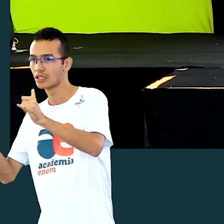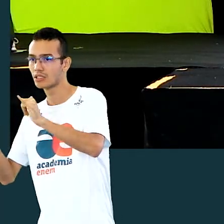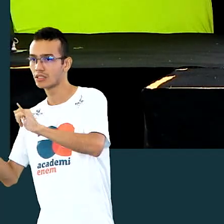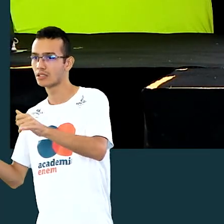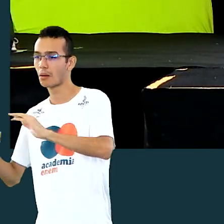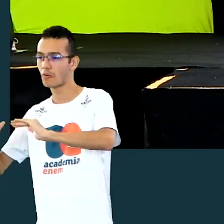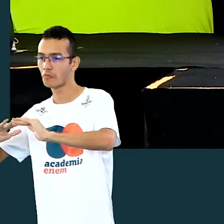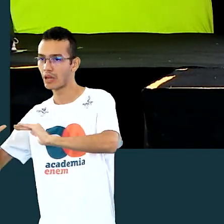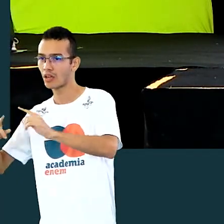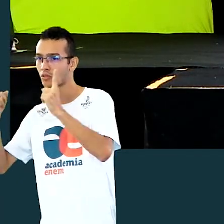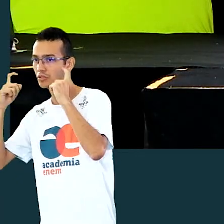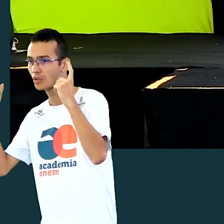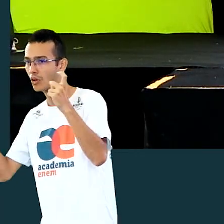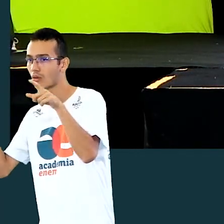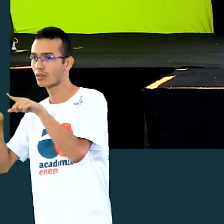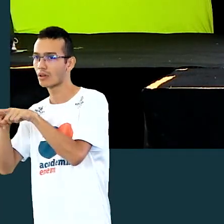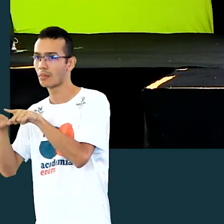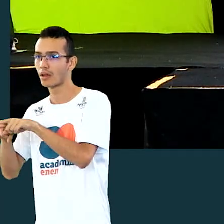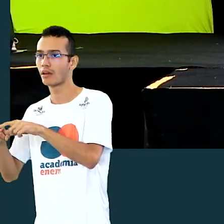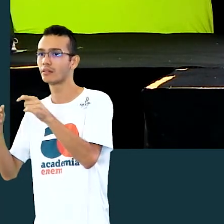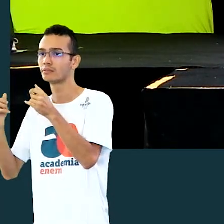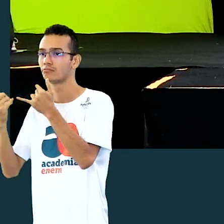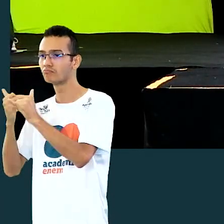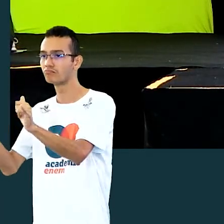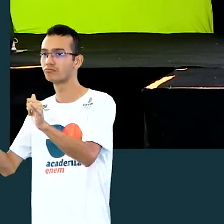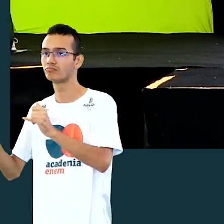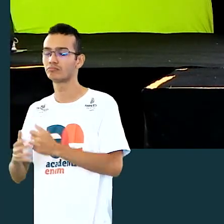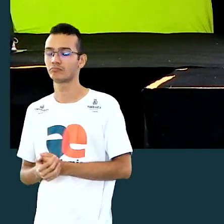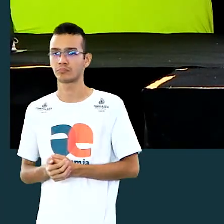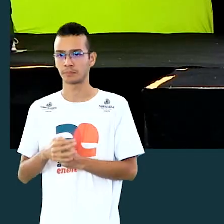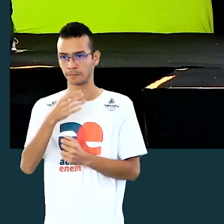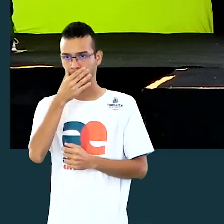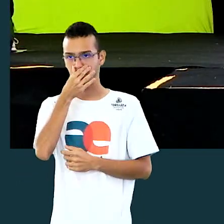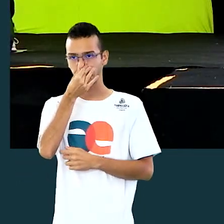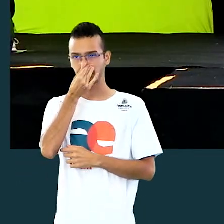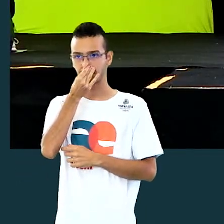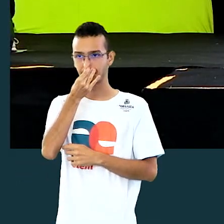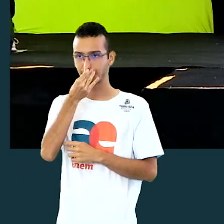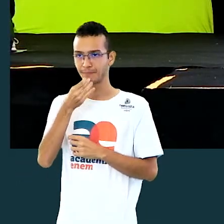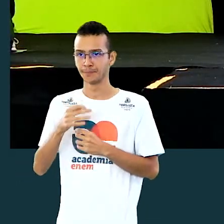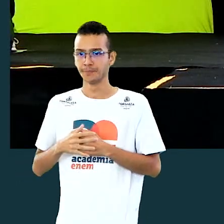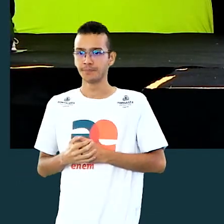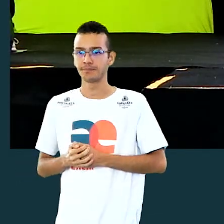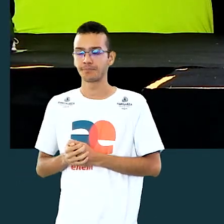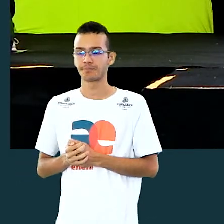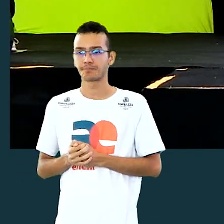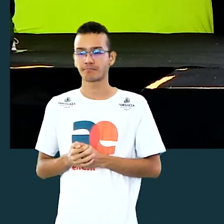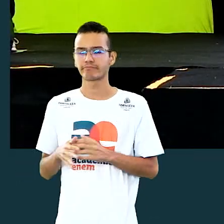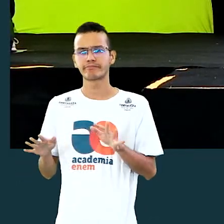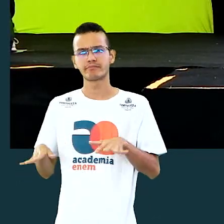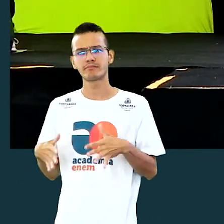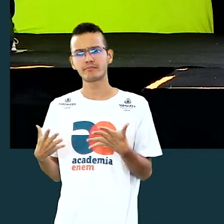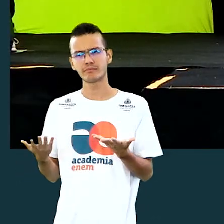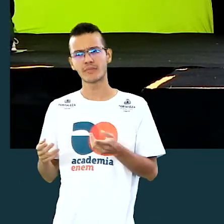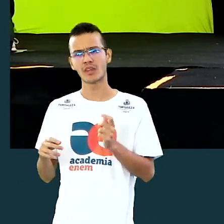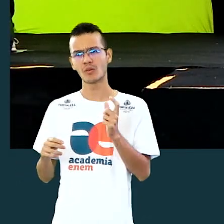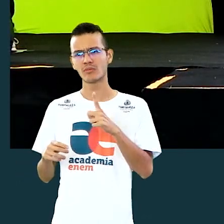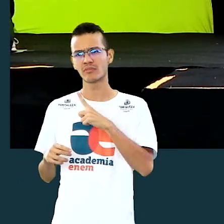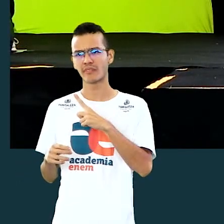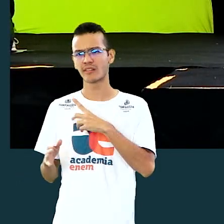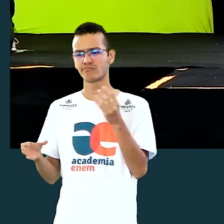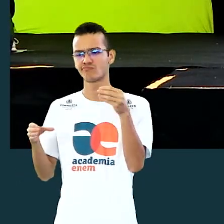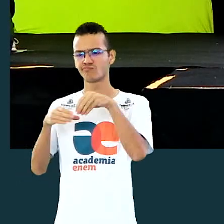converteu, pagou. Não tem jeito. Ah, professor, então existe nos aparelhos